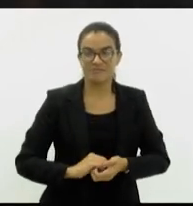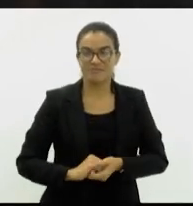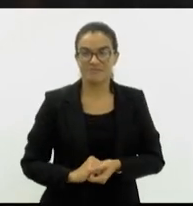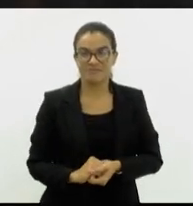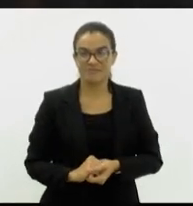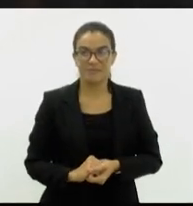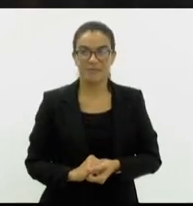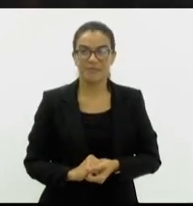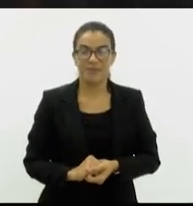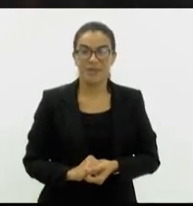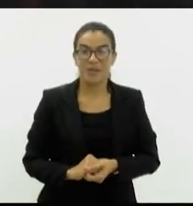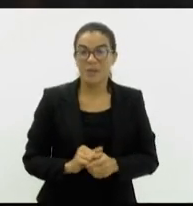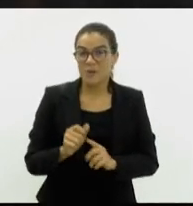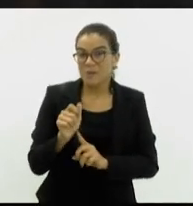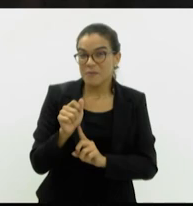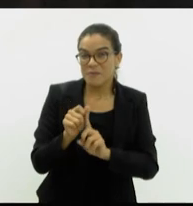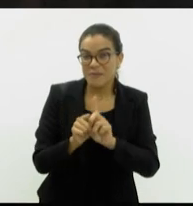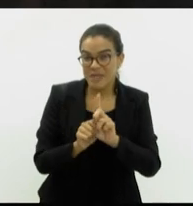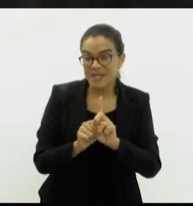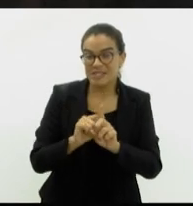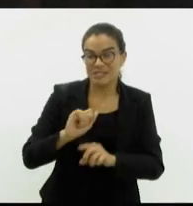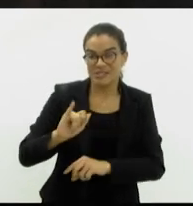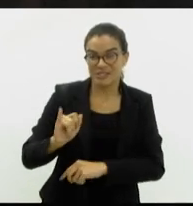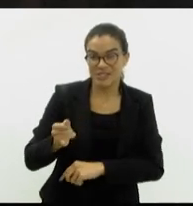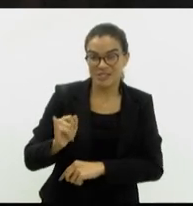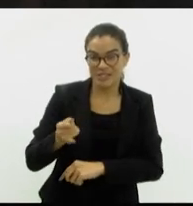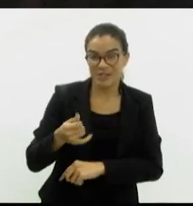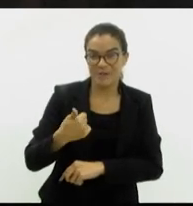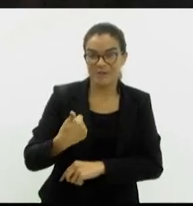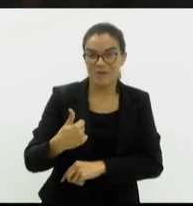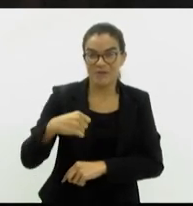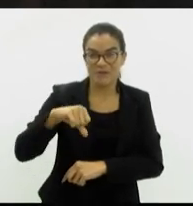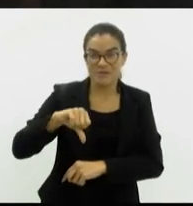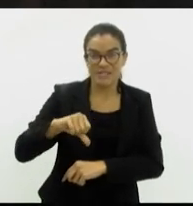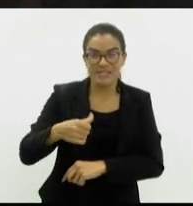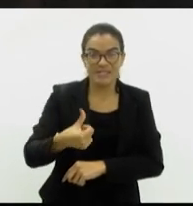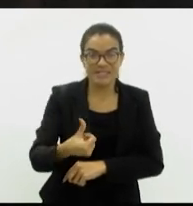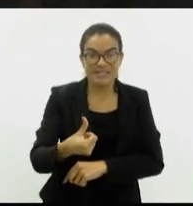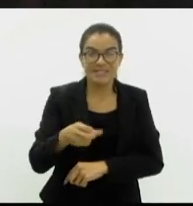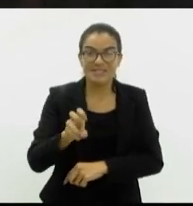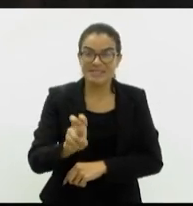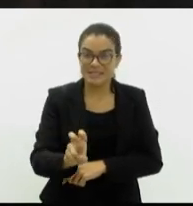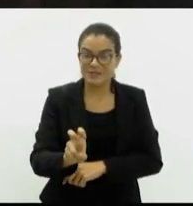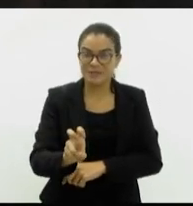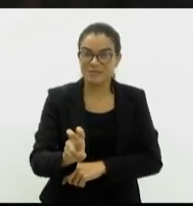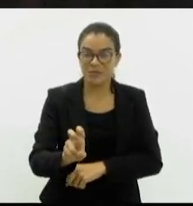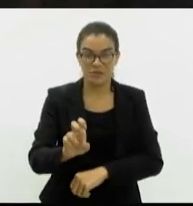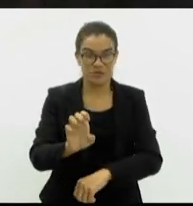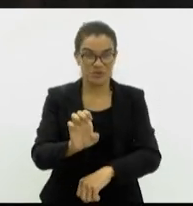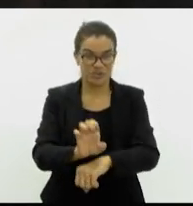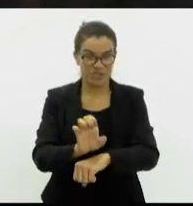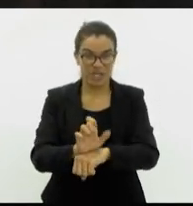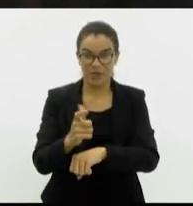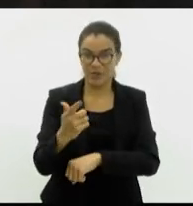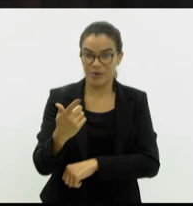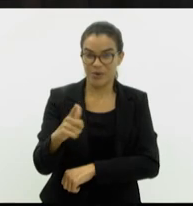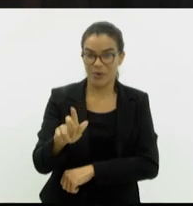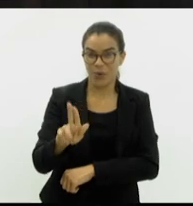estadual Janeiro de 65 no então Estado da